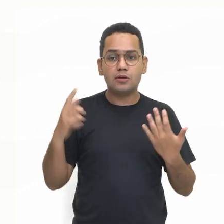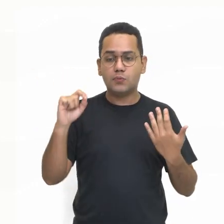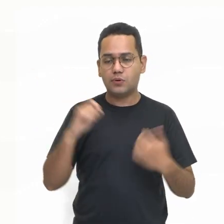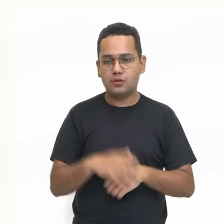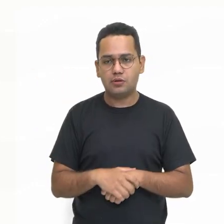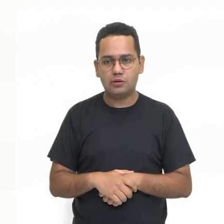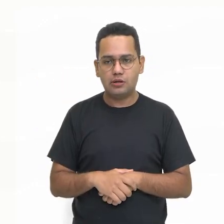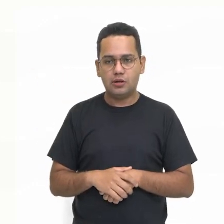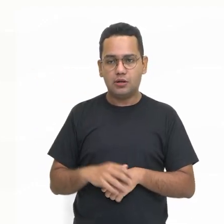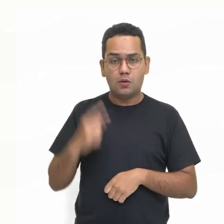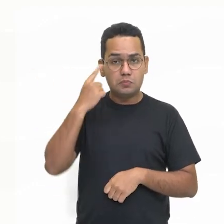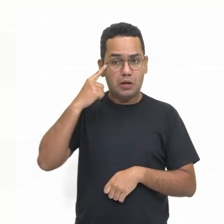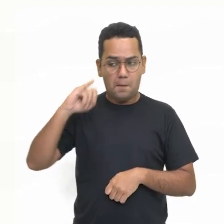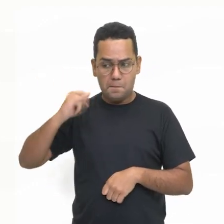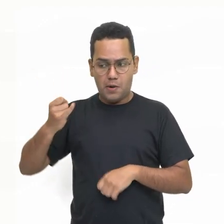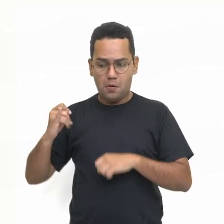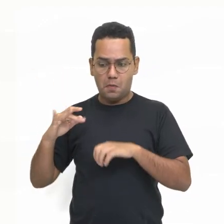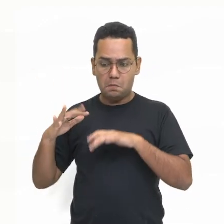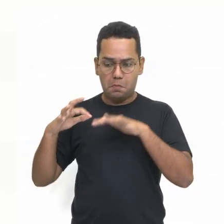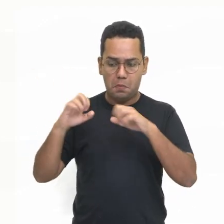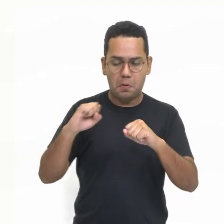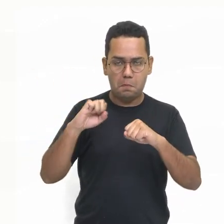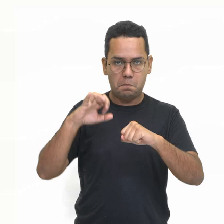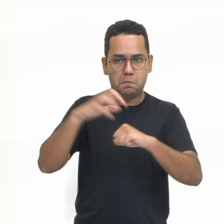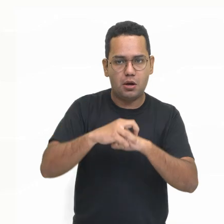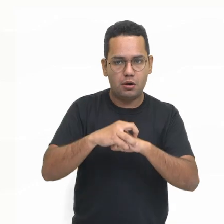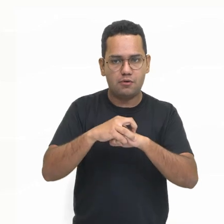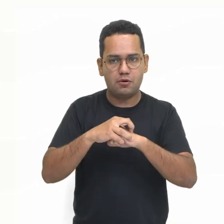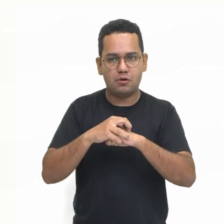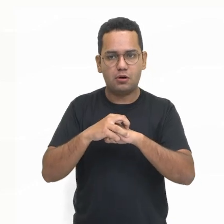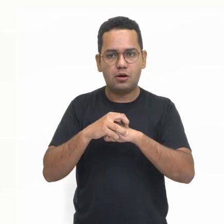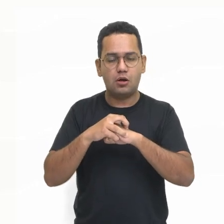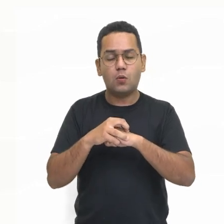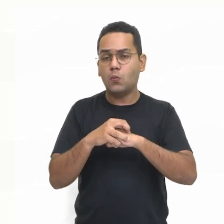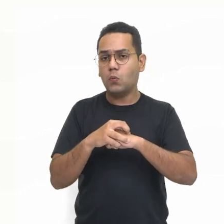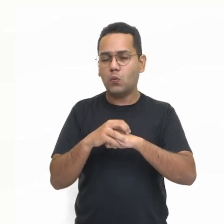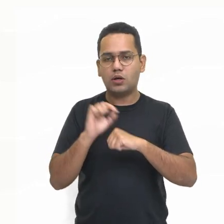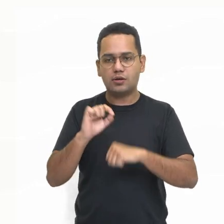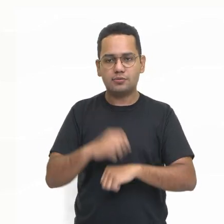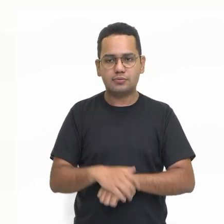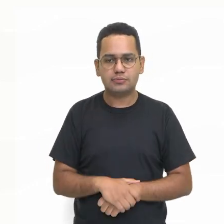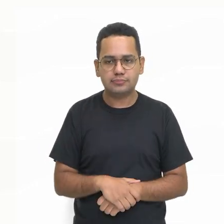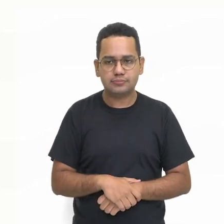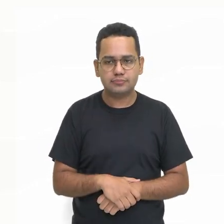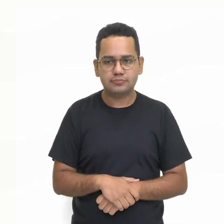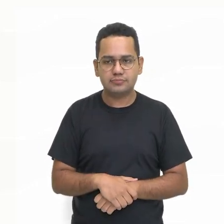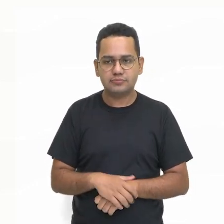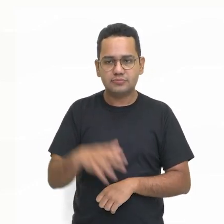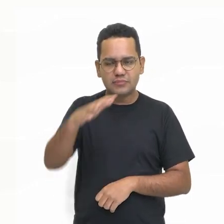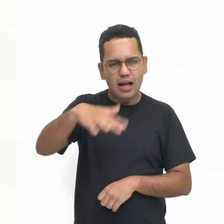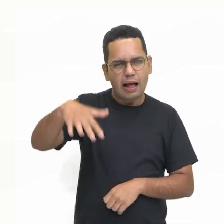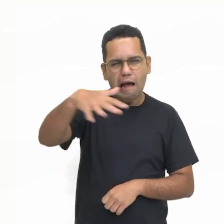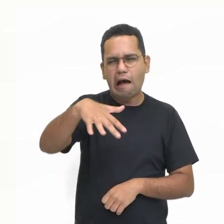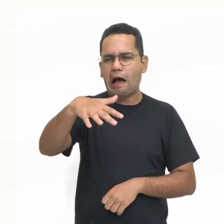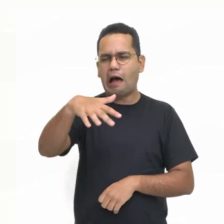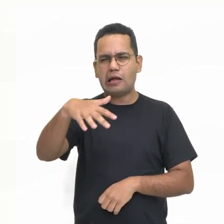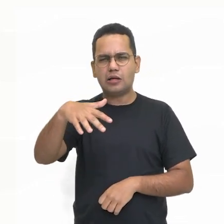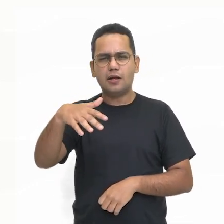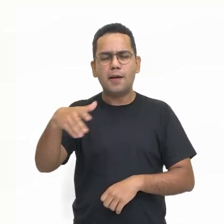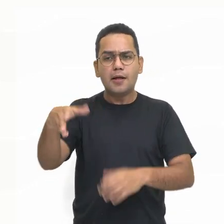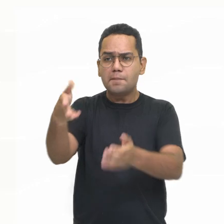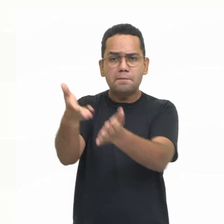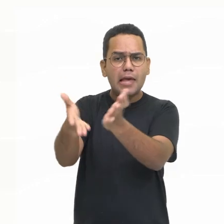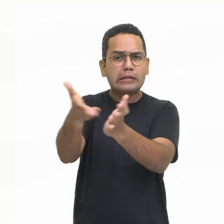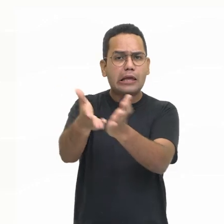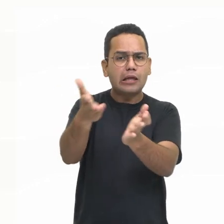perderam aquele vínculo, né, com seus países, no caso ali com as suas metrópoles, né, colonizadoras.